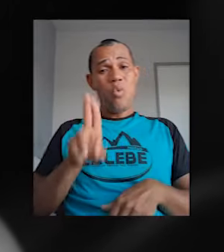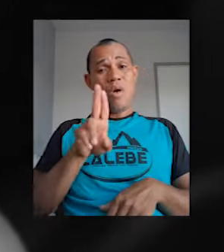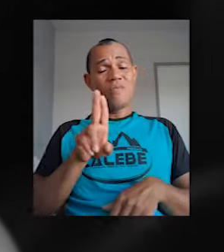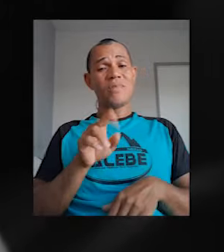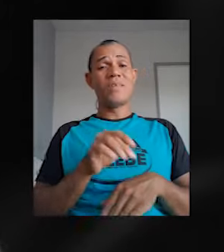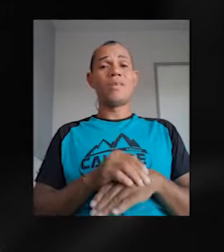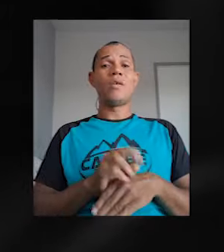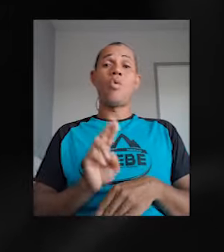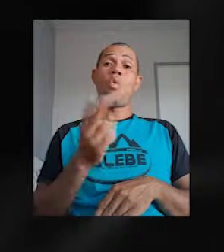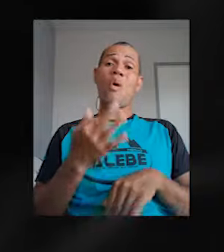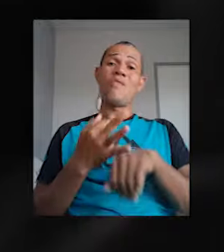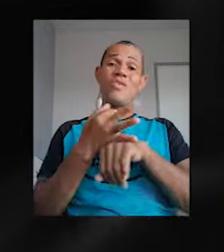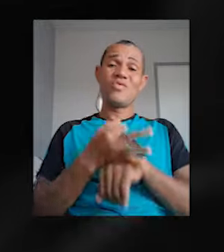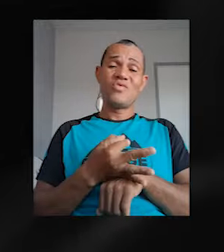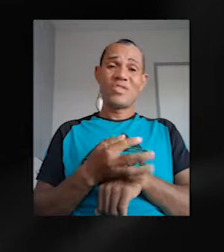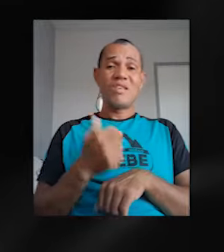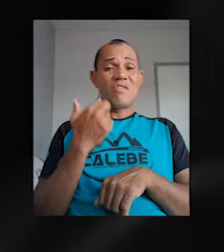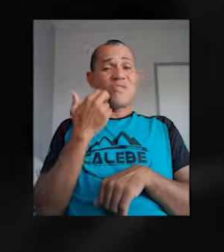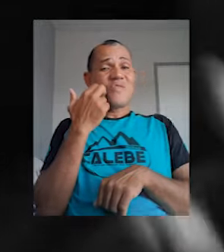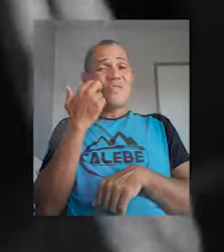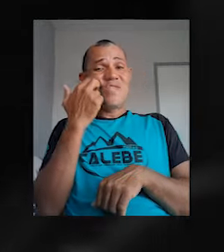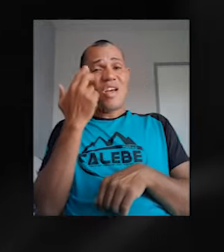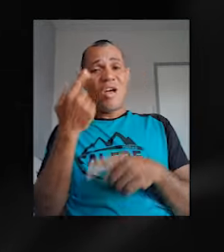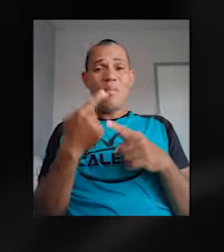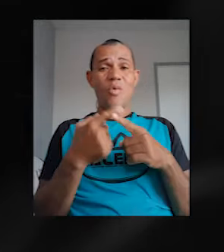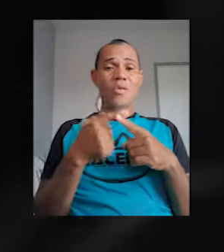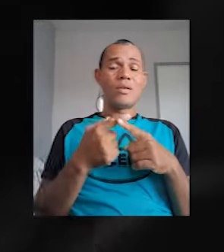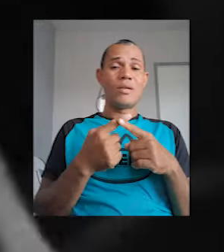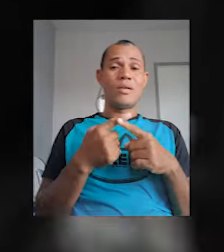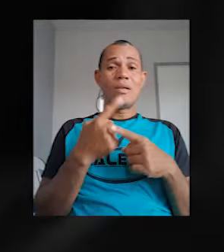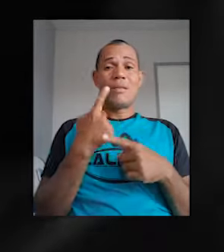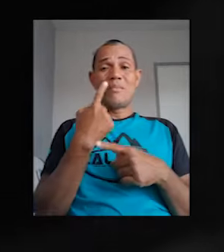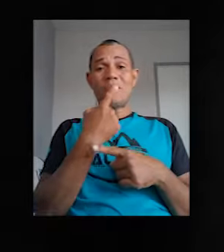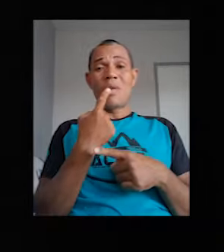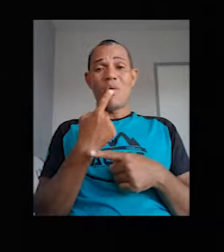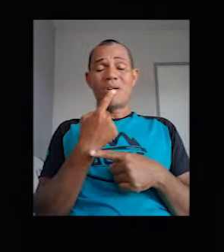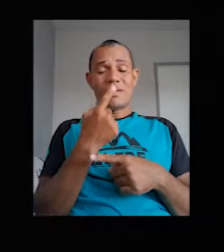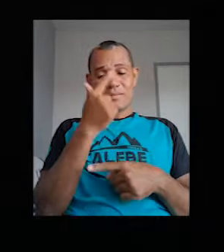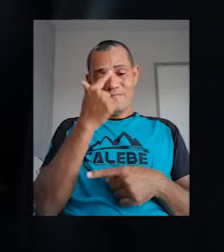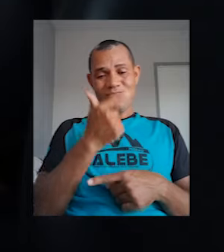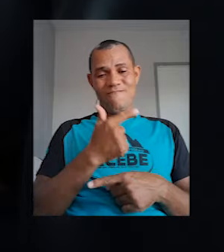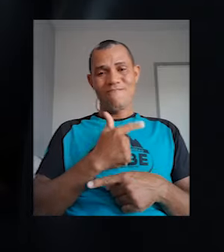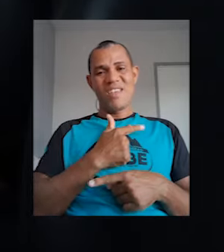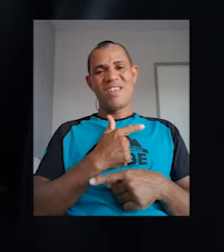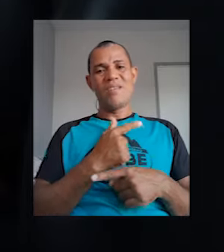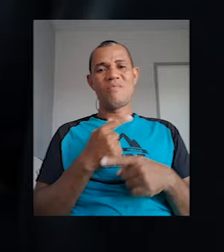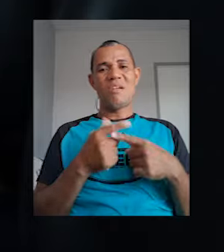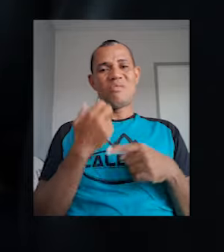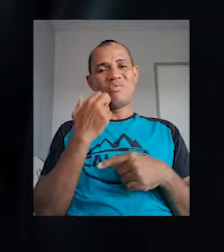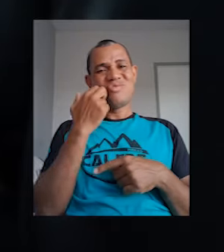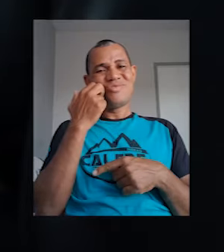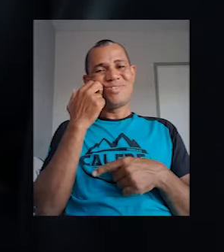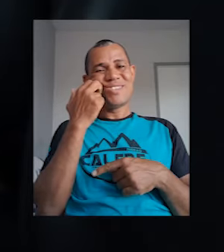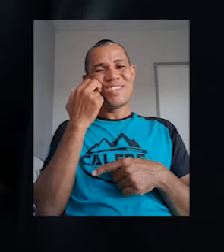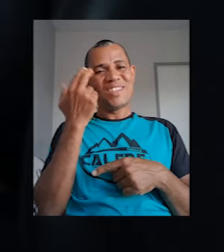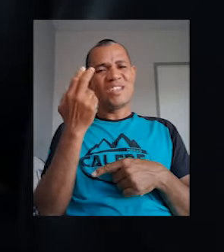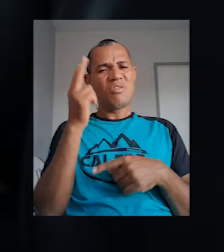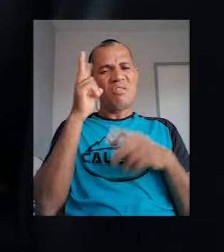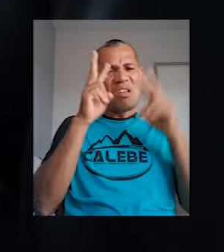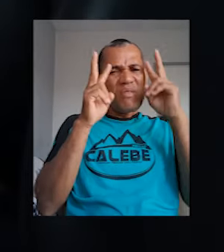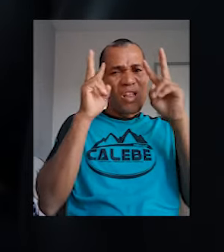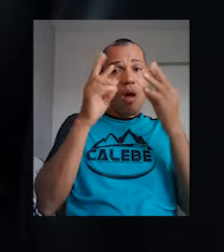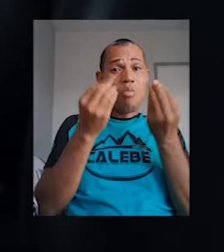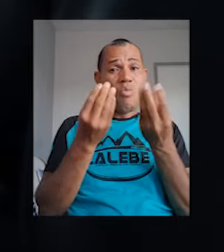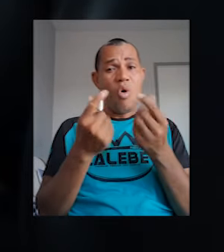fico traumatizada, porque eu fico com receio de usar um batom, porque minha boca é muito grande. Aí fica ainda enraizado, né?